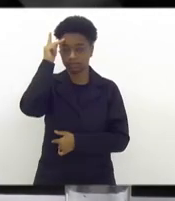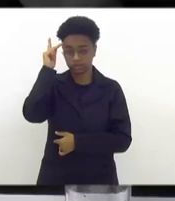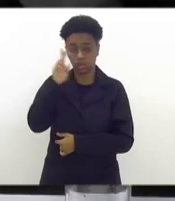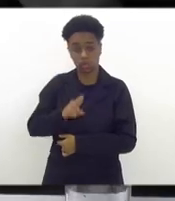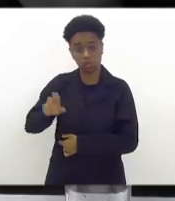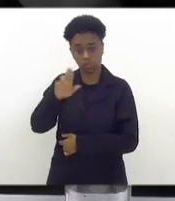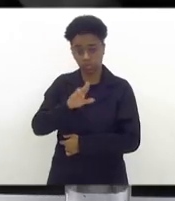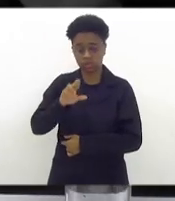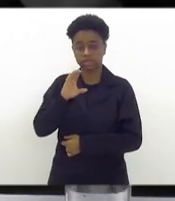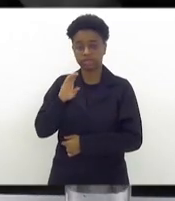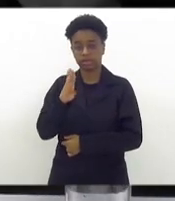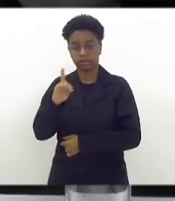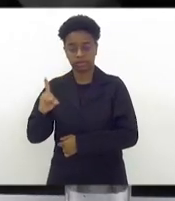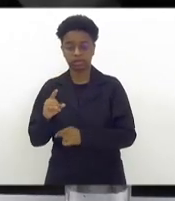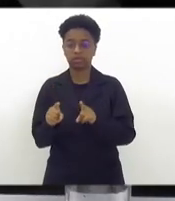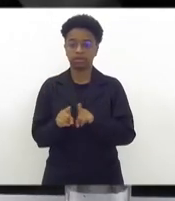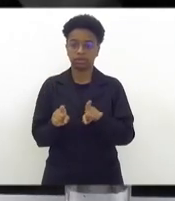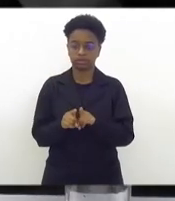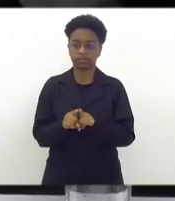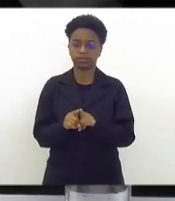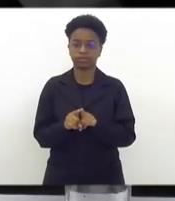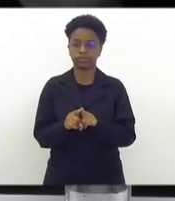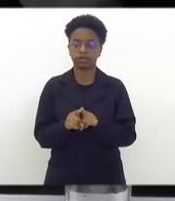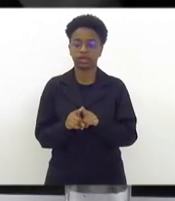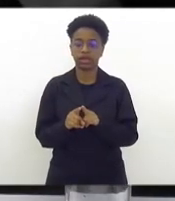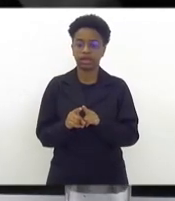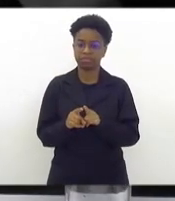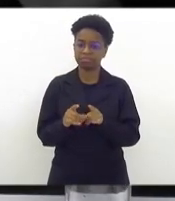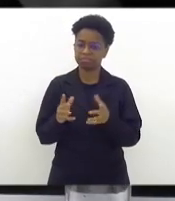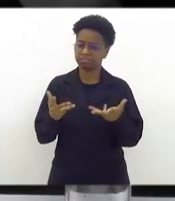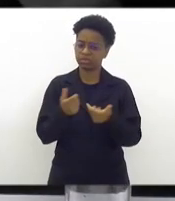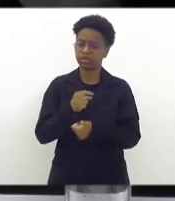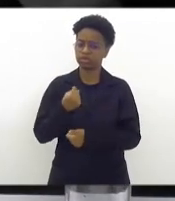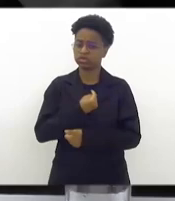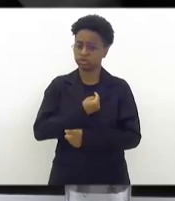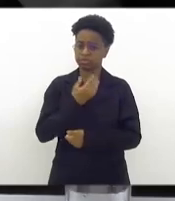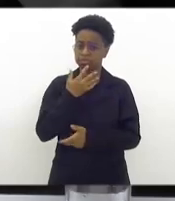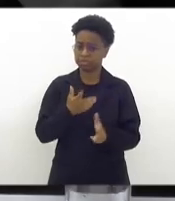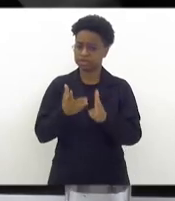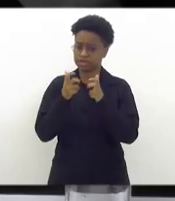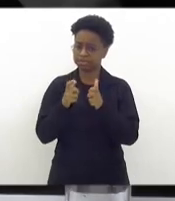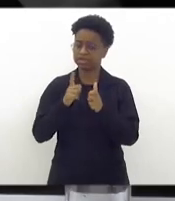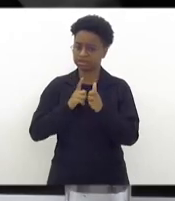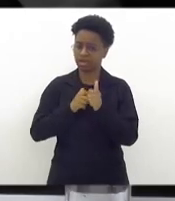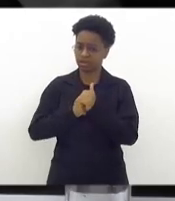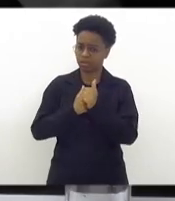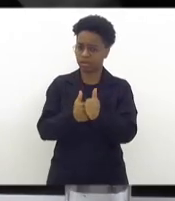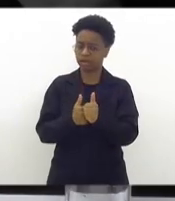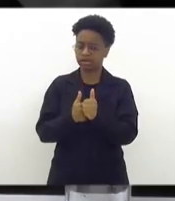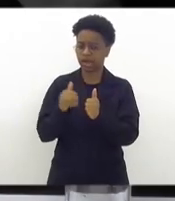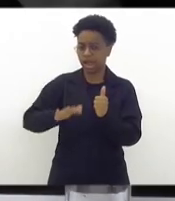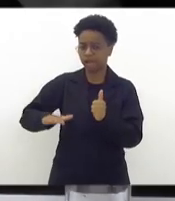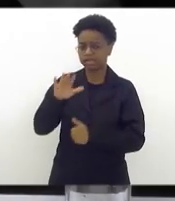usam o canabidiol. E é impressionante como a gente tem descrições acompanhadas cientificamente de famílias